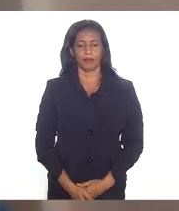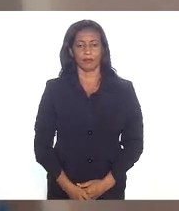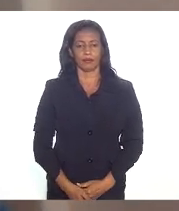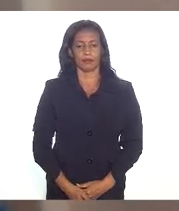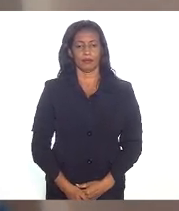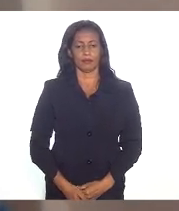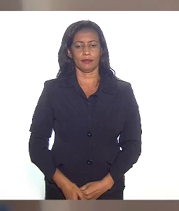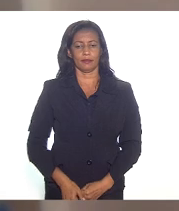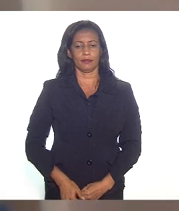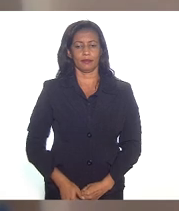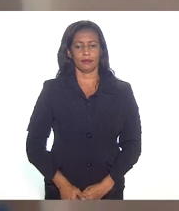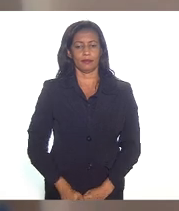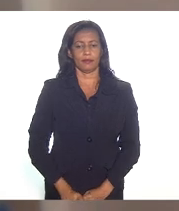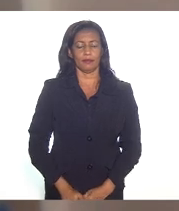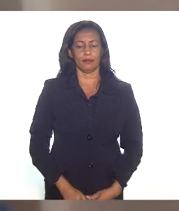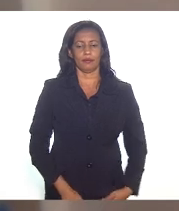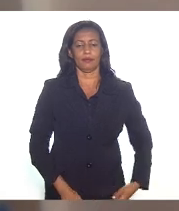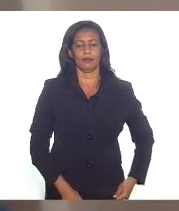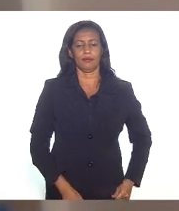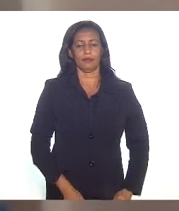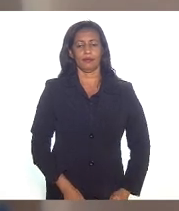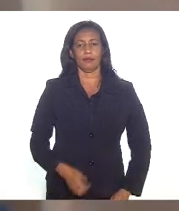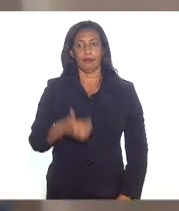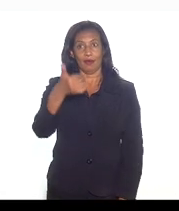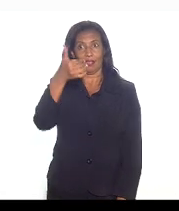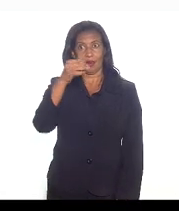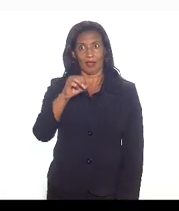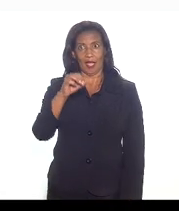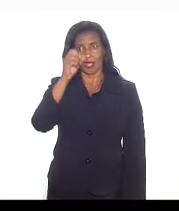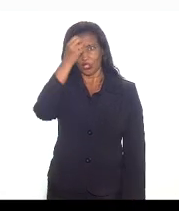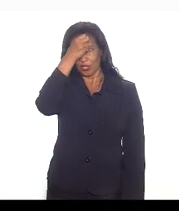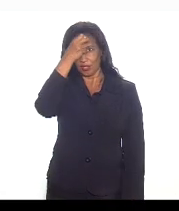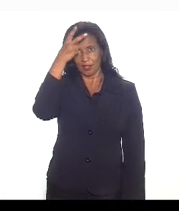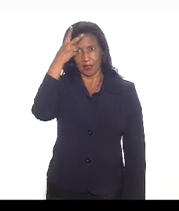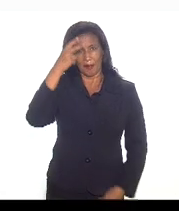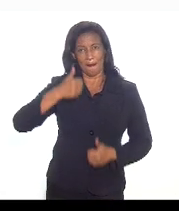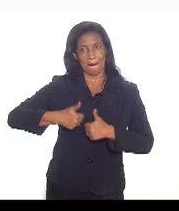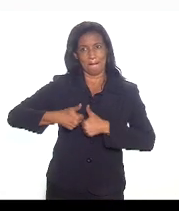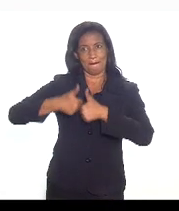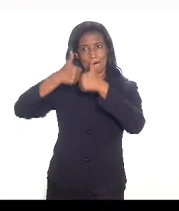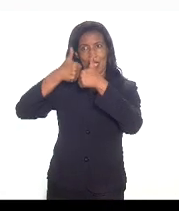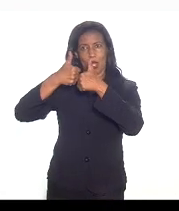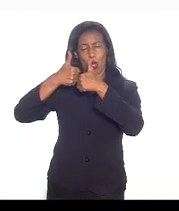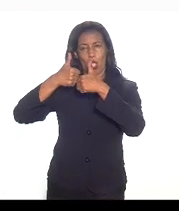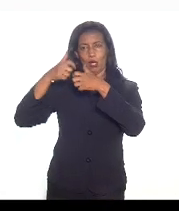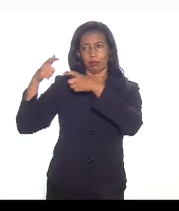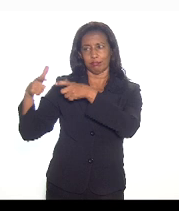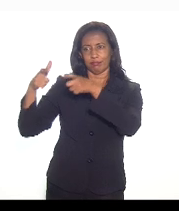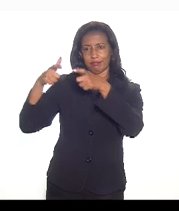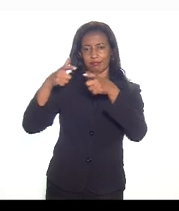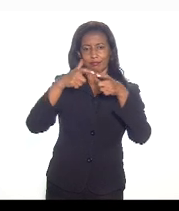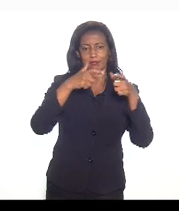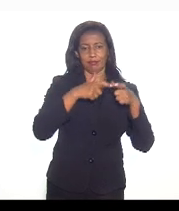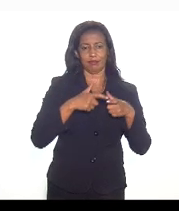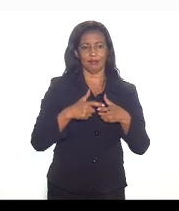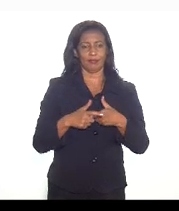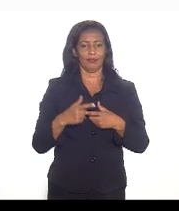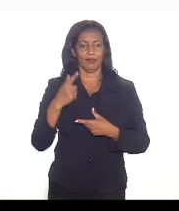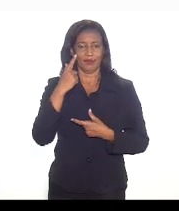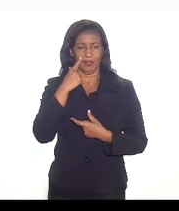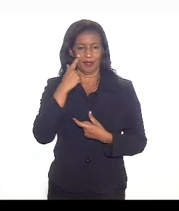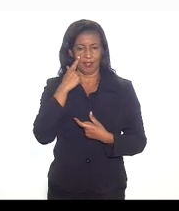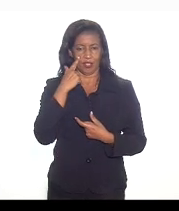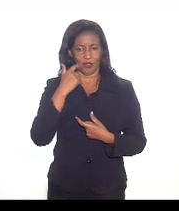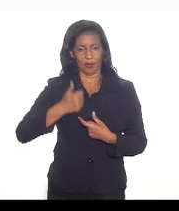Esses são os 10 municípios melhores e piores colocados no índice de saúde. Novamente, a gente vê entre